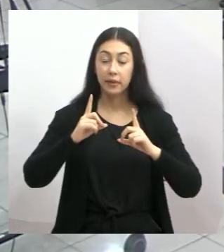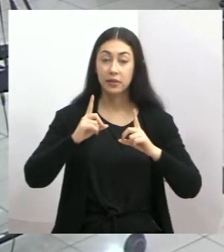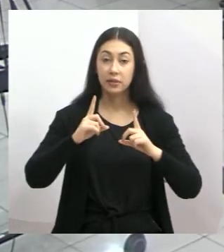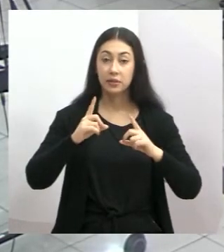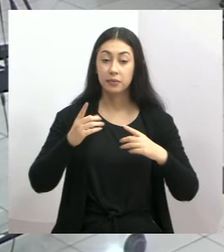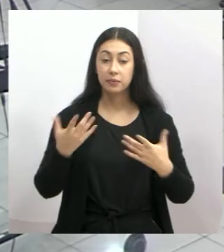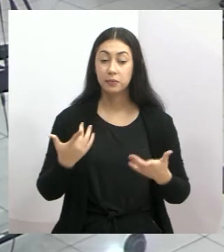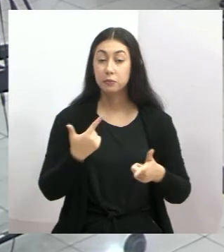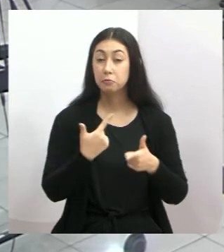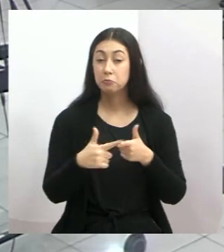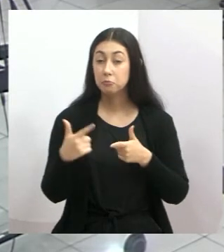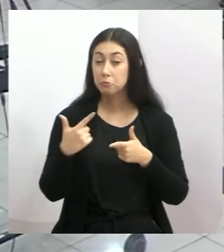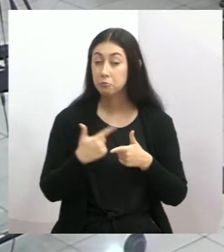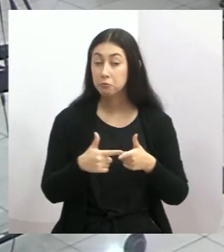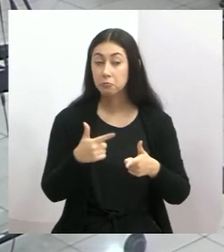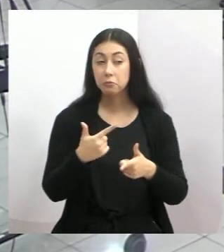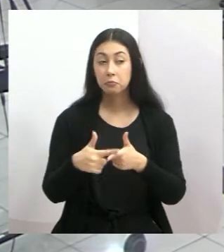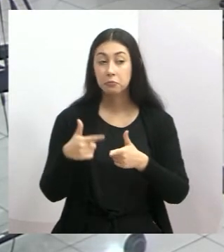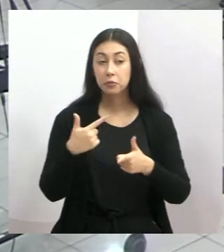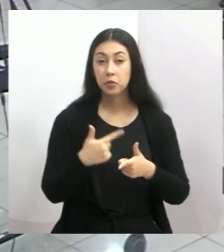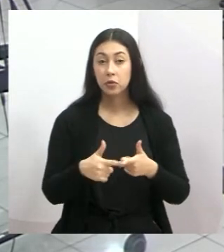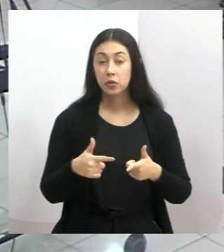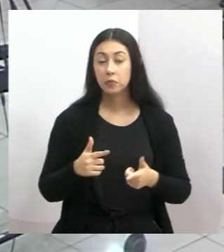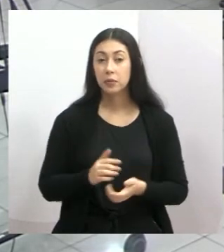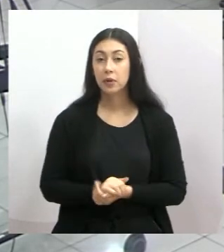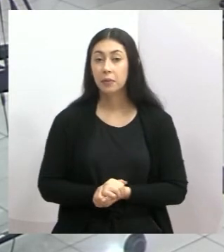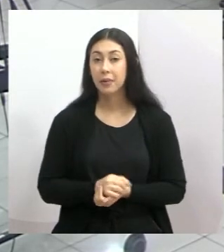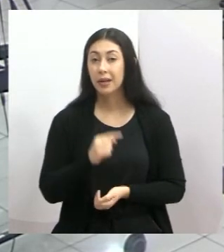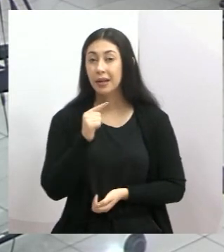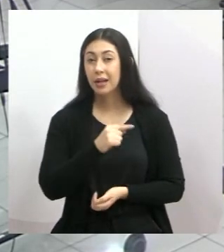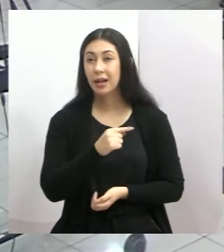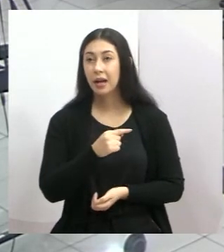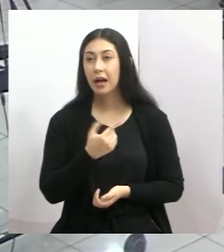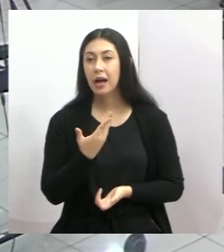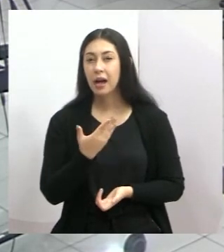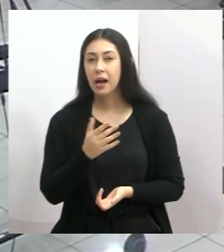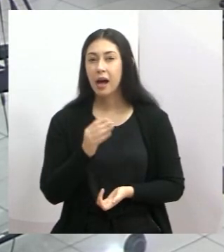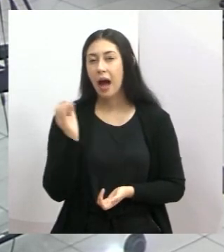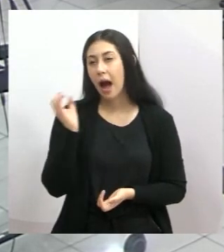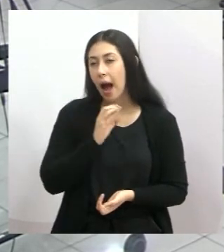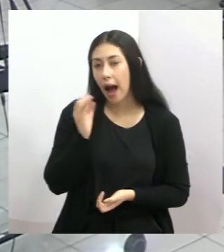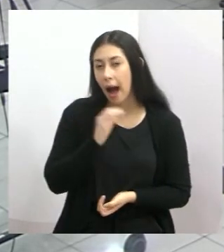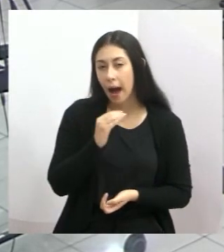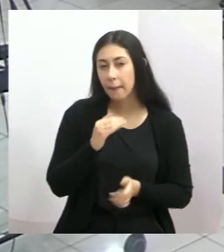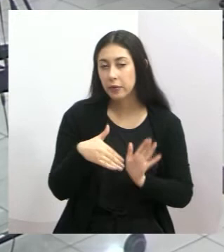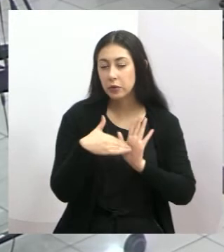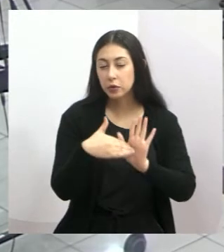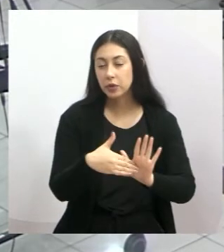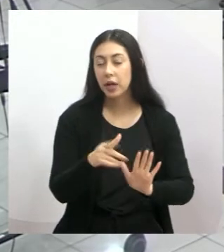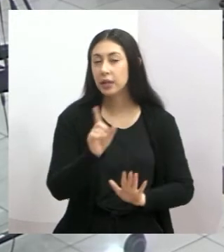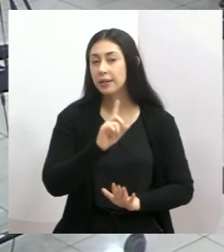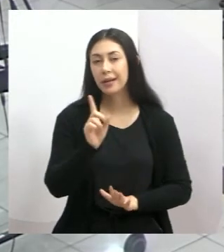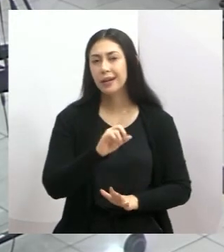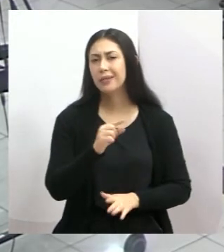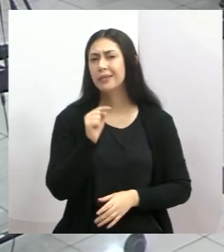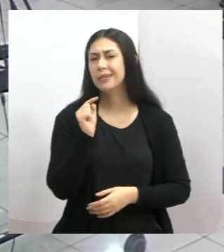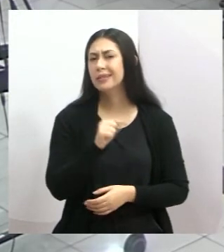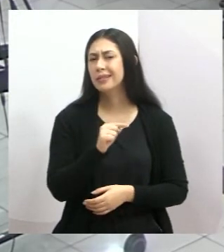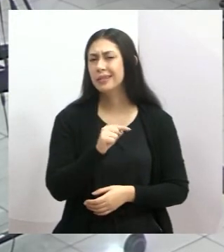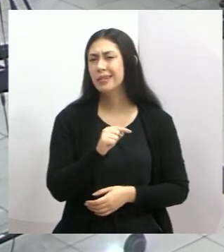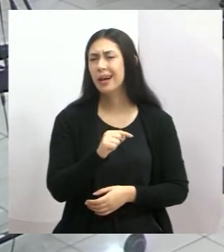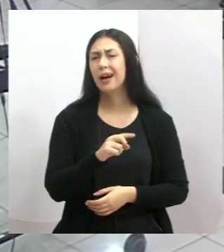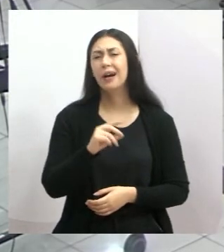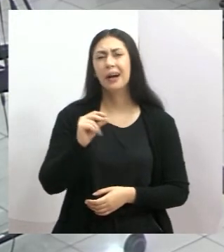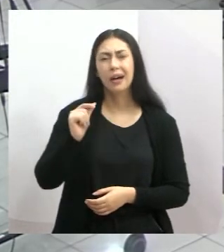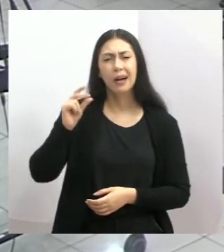uma situação que não é um paliativo não está um ano e três meses a gambiarra no jargão Popular Quando você